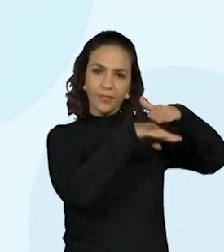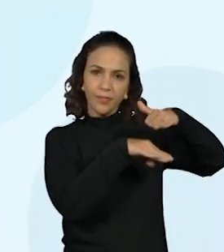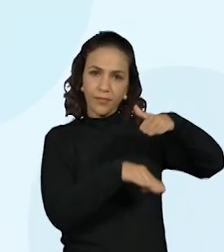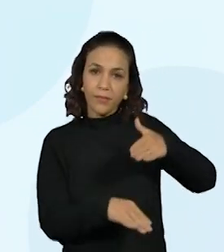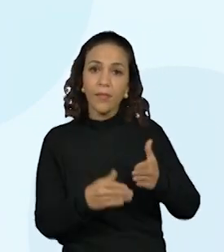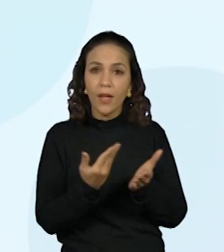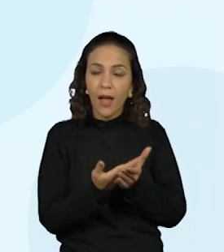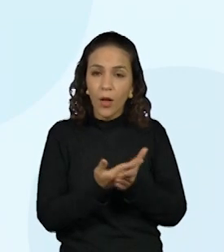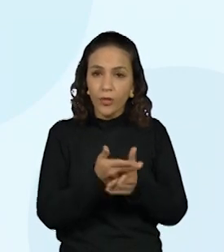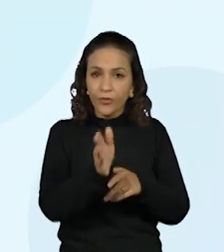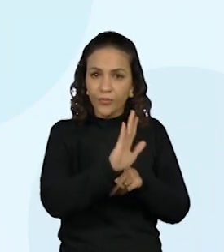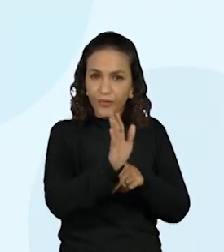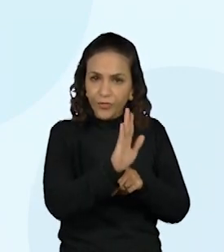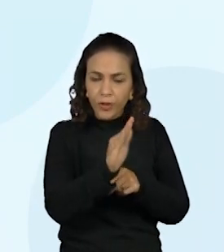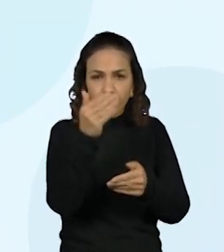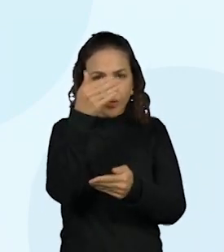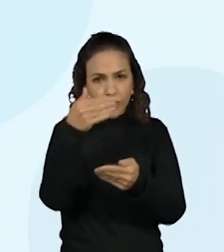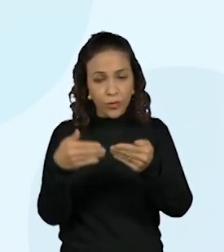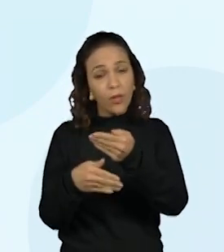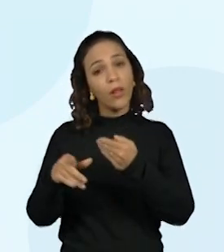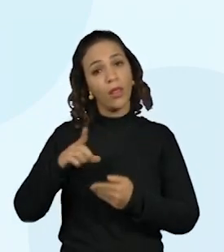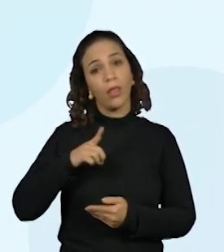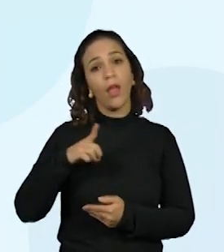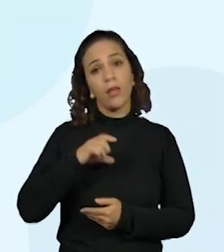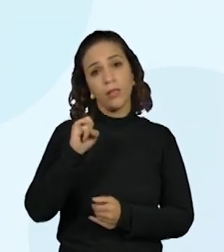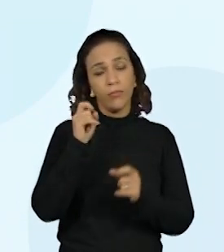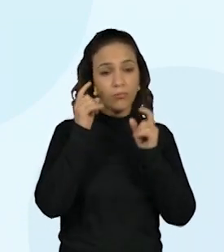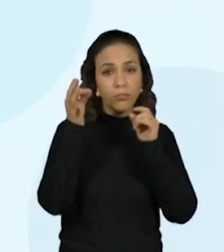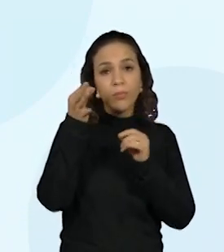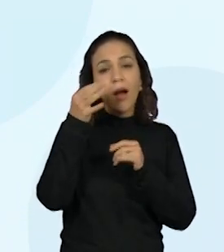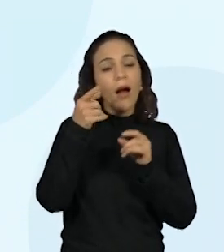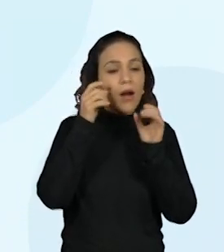disponível no repositório para que você assista, se necessário for.